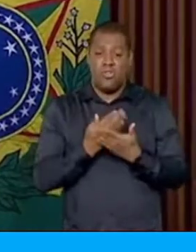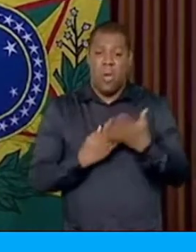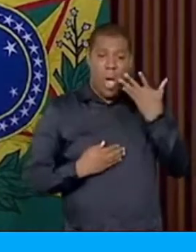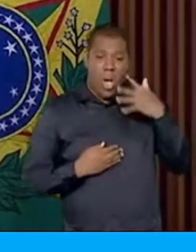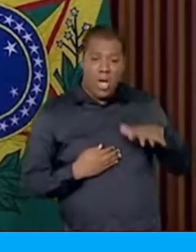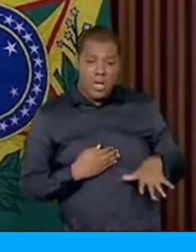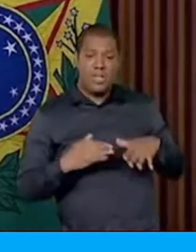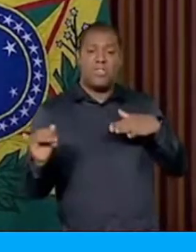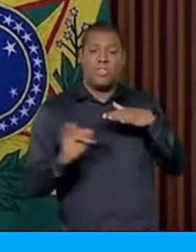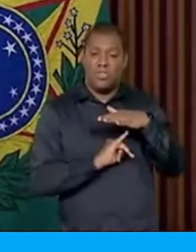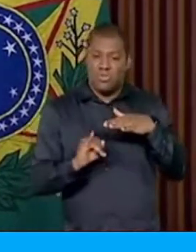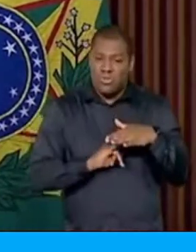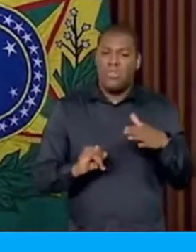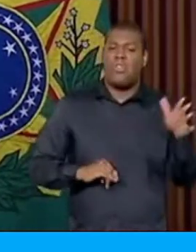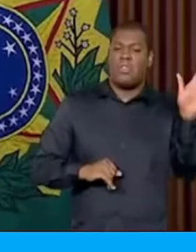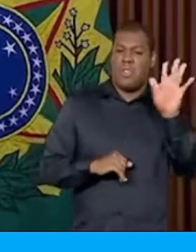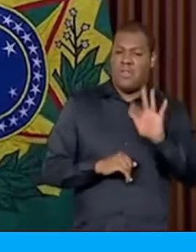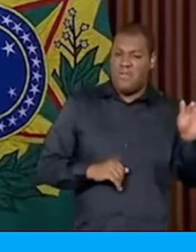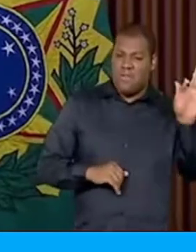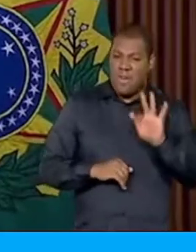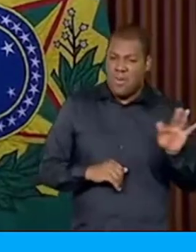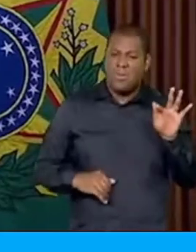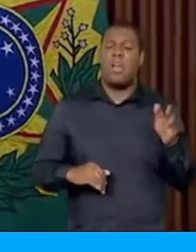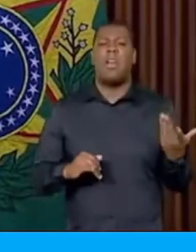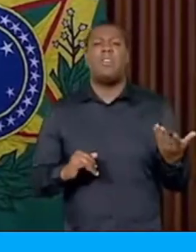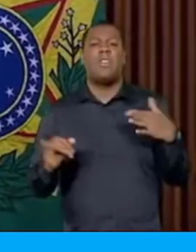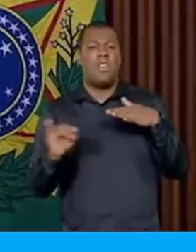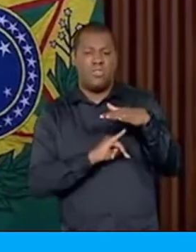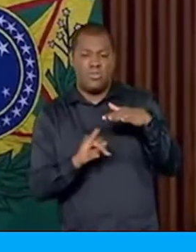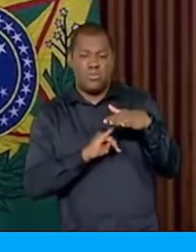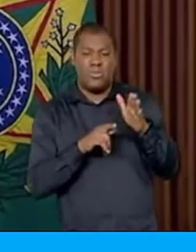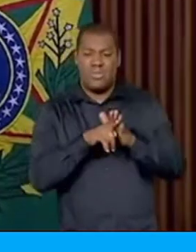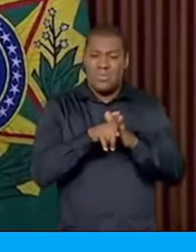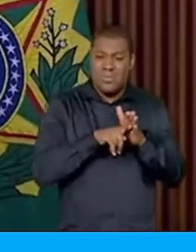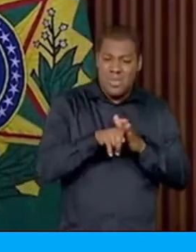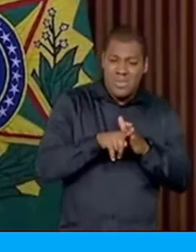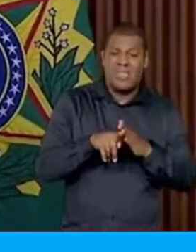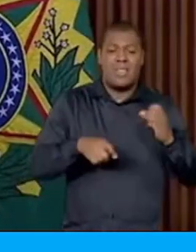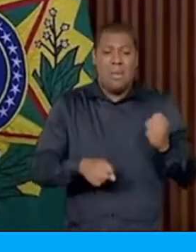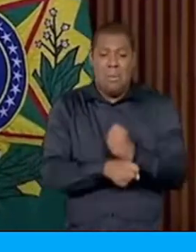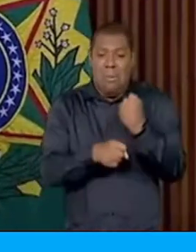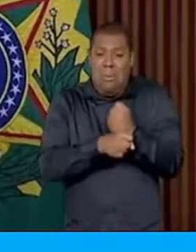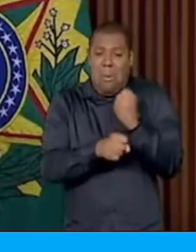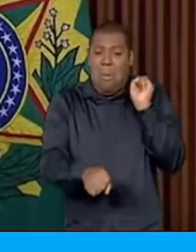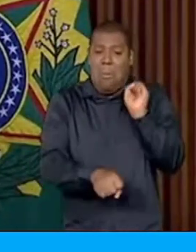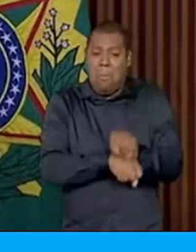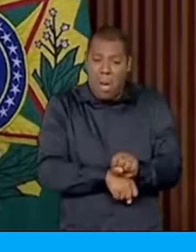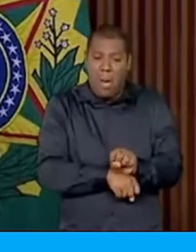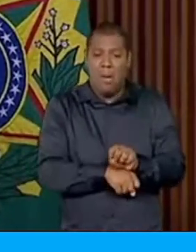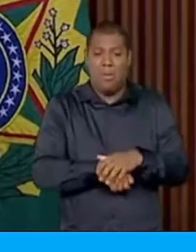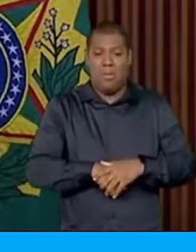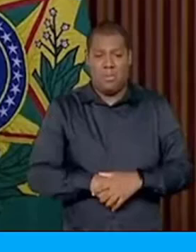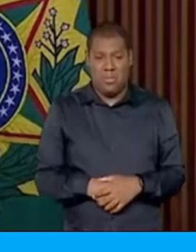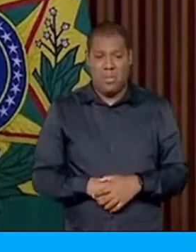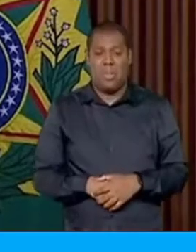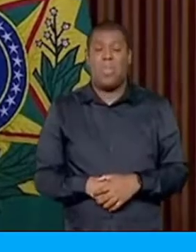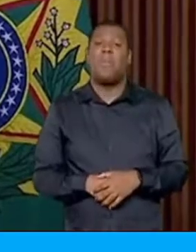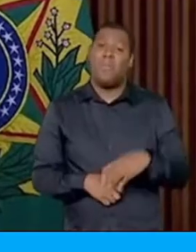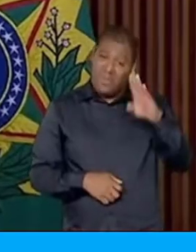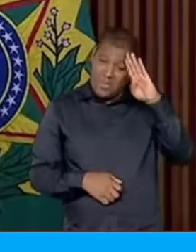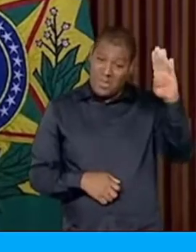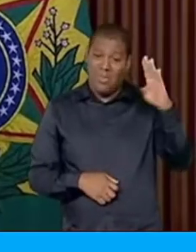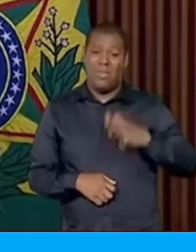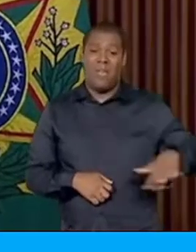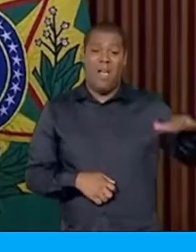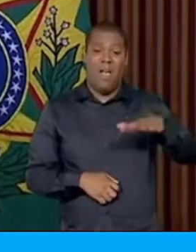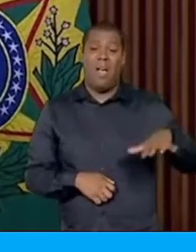de instituto, de faculdade, de instituto de pesquisa atrasado. Todo mundo sabe os salários atrasados no setor de ciência e tecnologia.